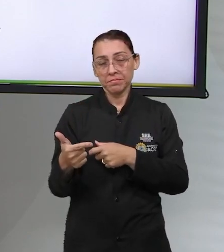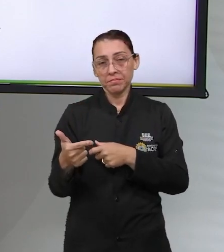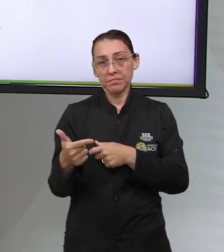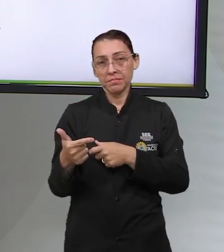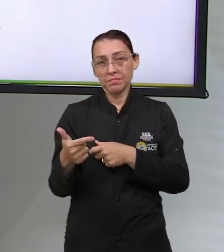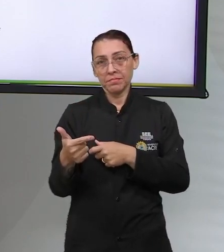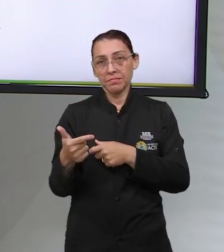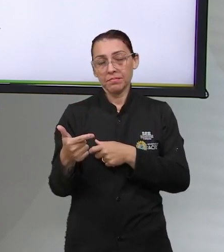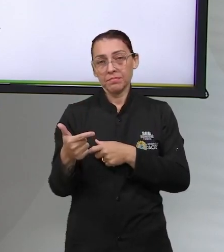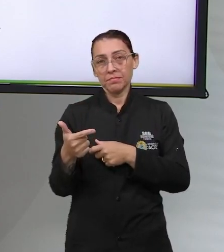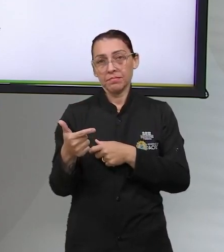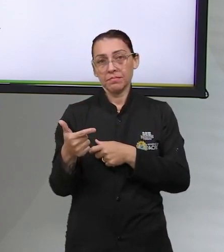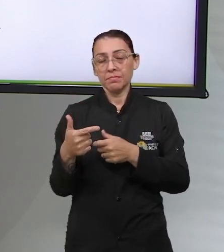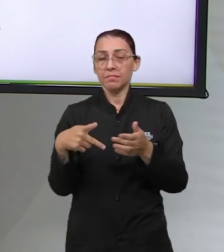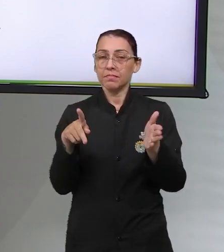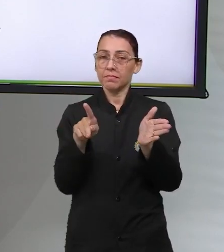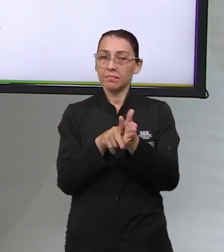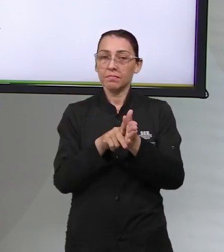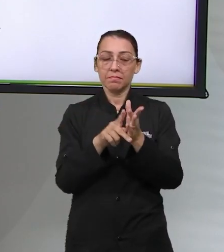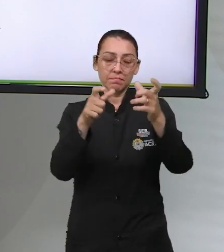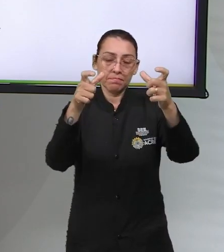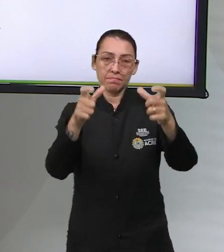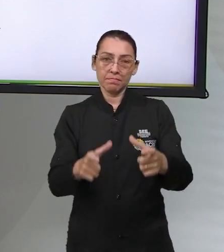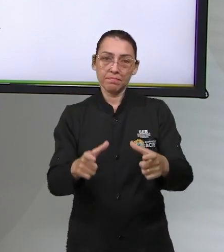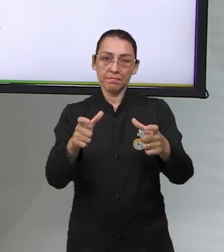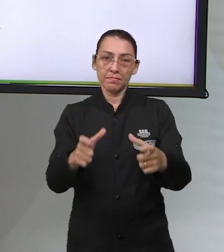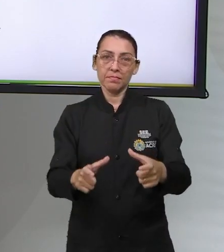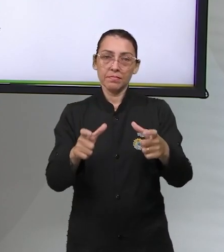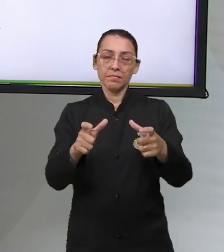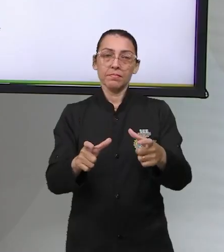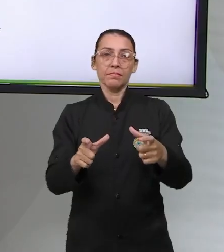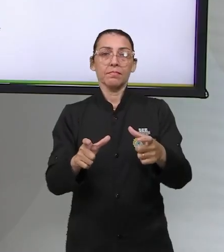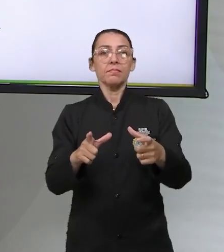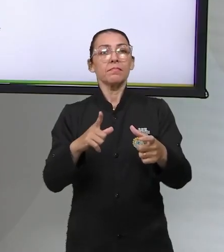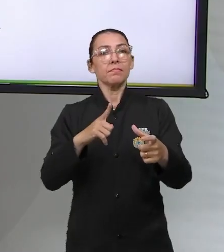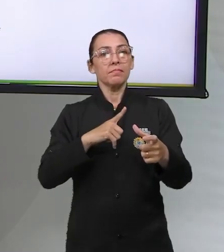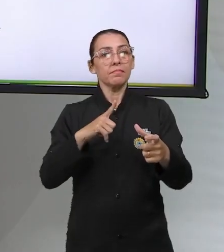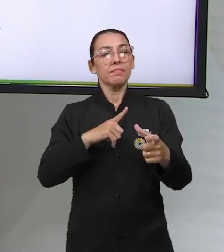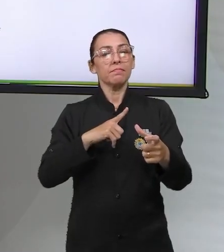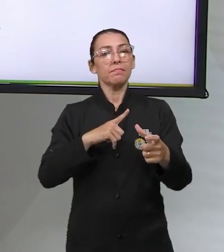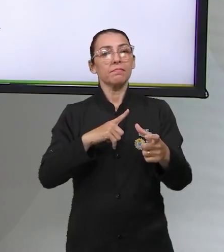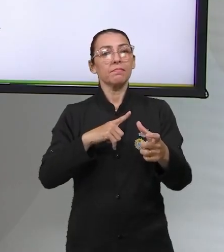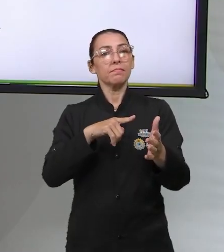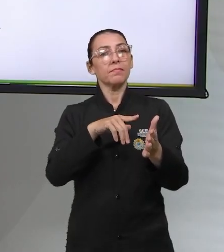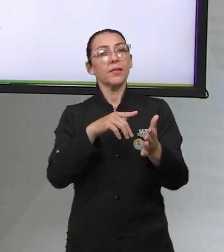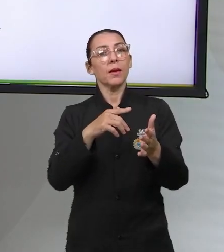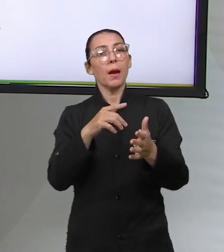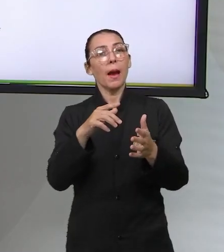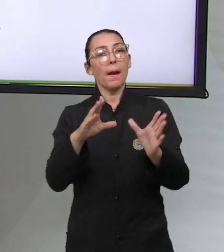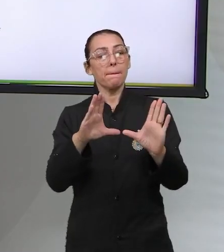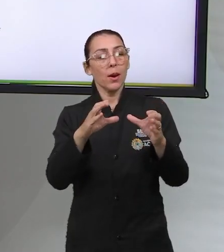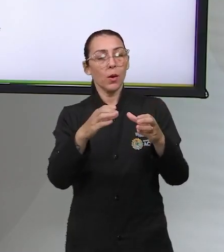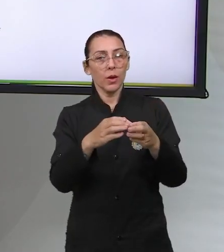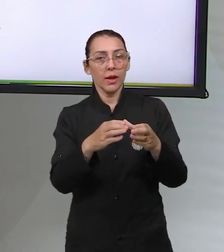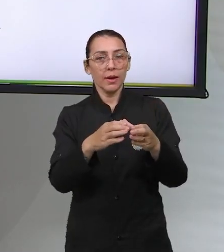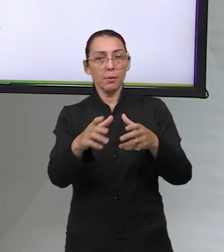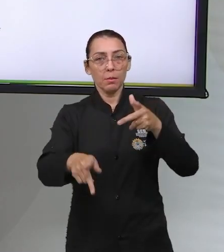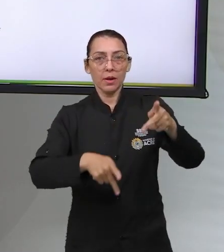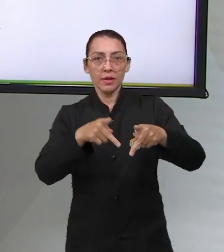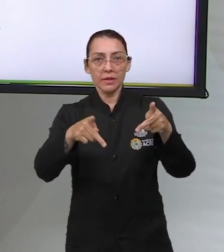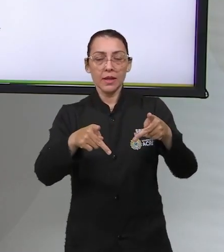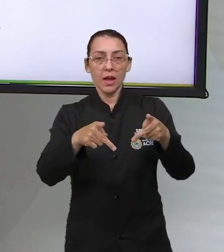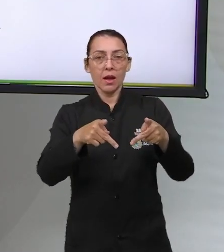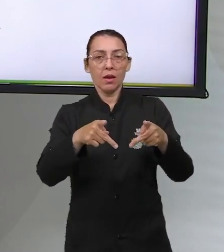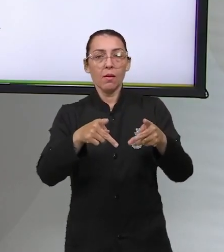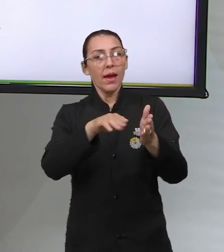vezes, a própria localização deles acaba desfavorecendo parcela considerável da